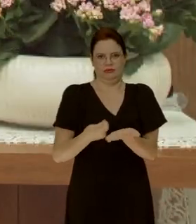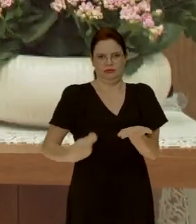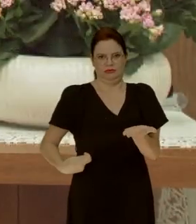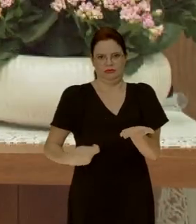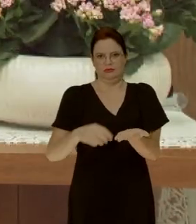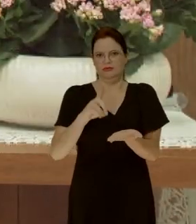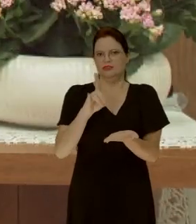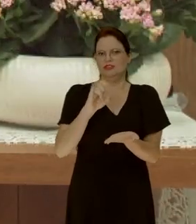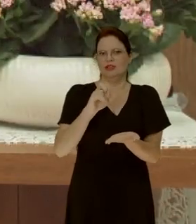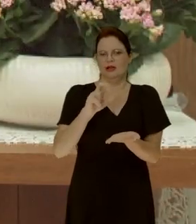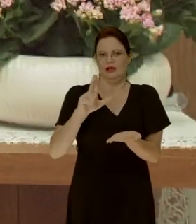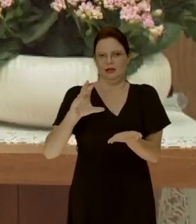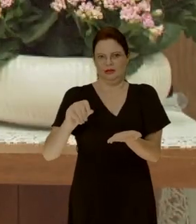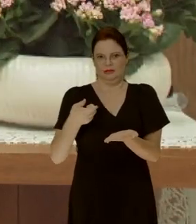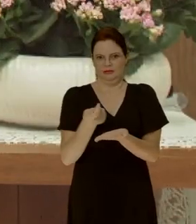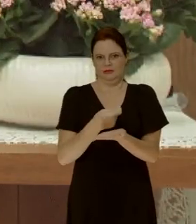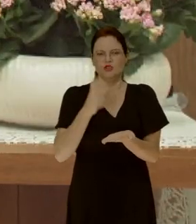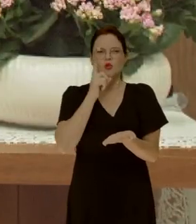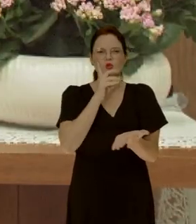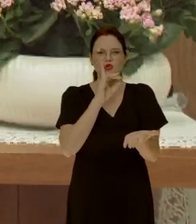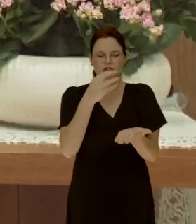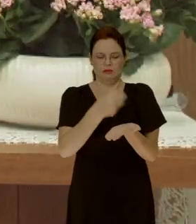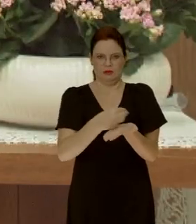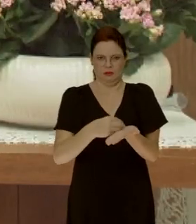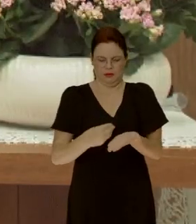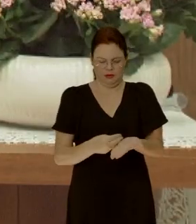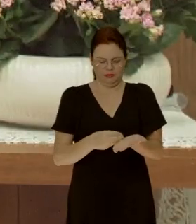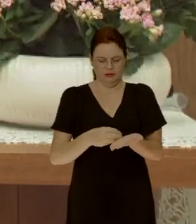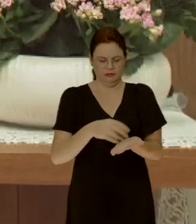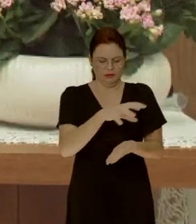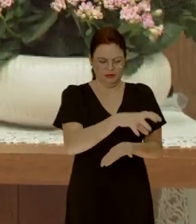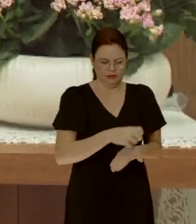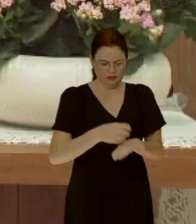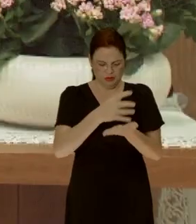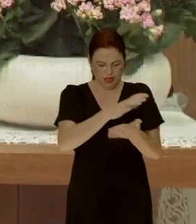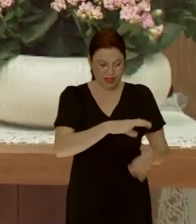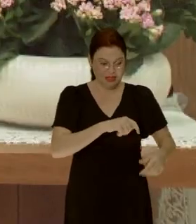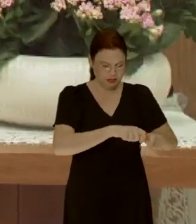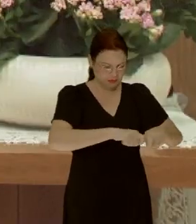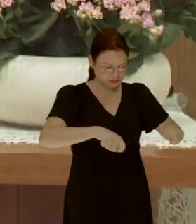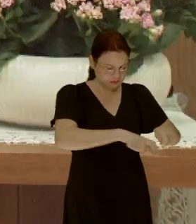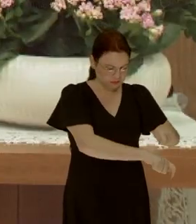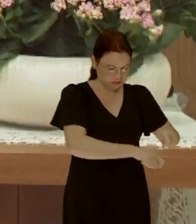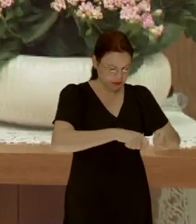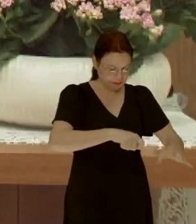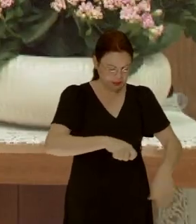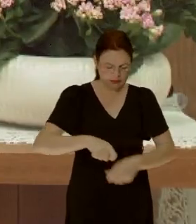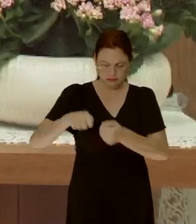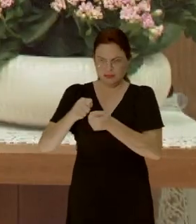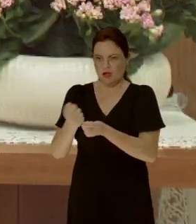Quando o anjo tirava esse diário, ele era consumido pelo fogo,